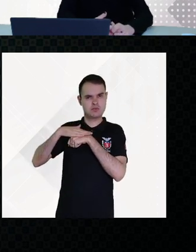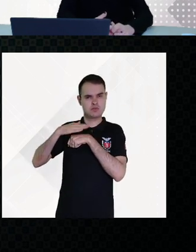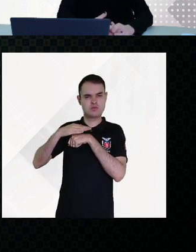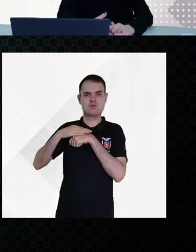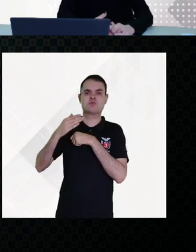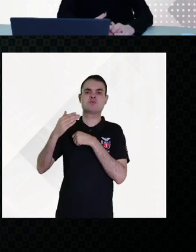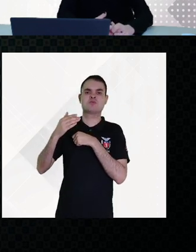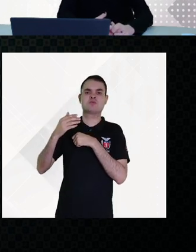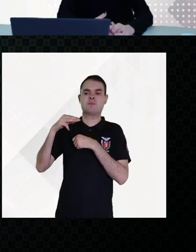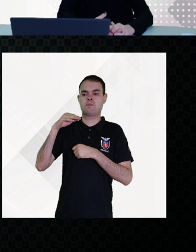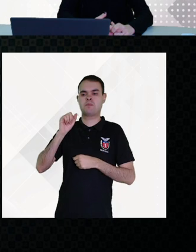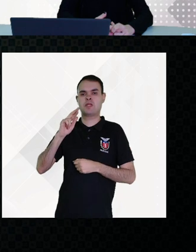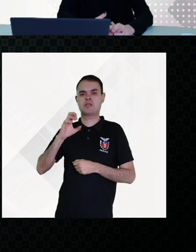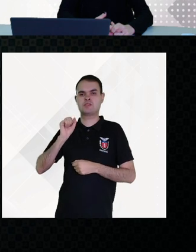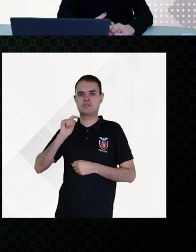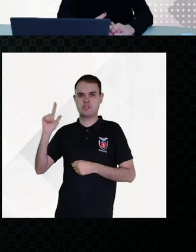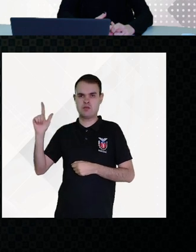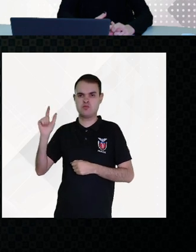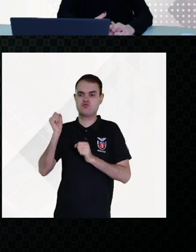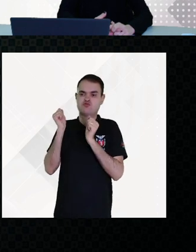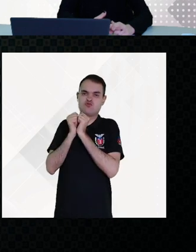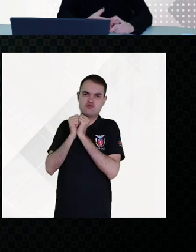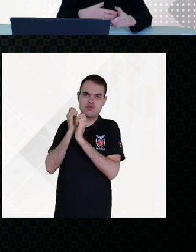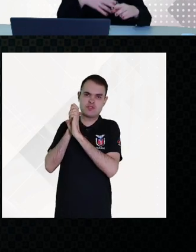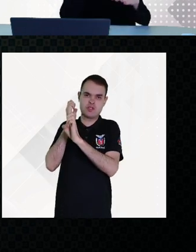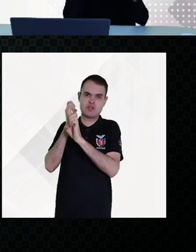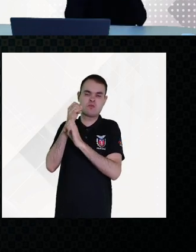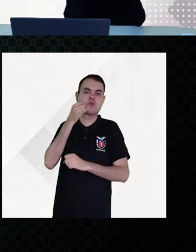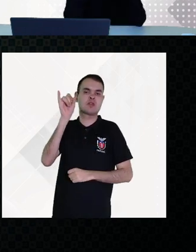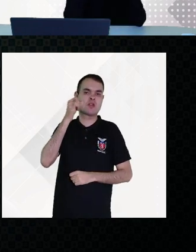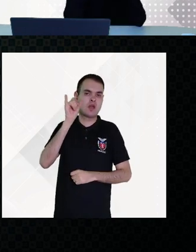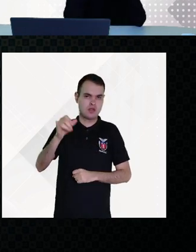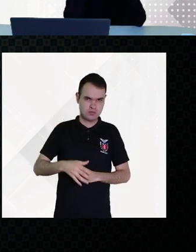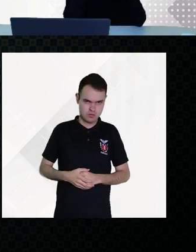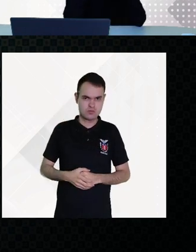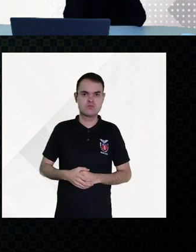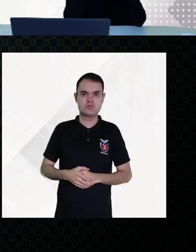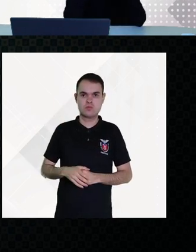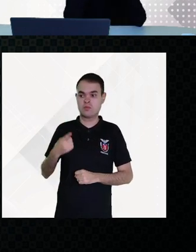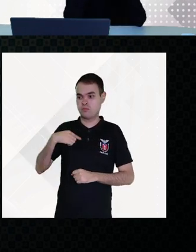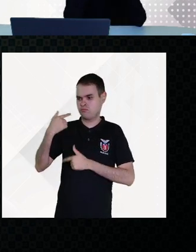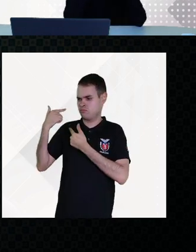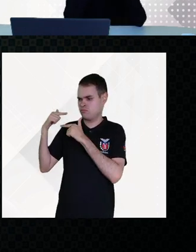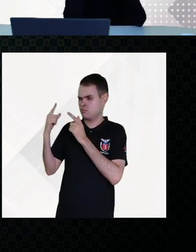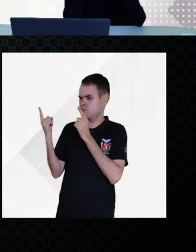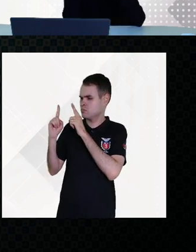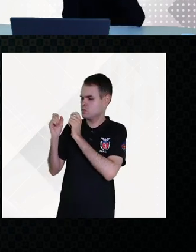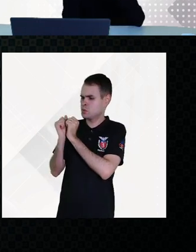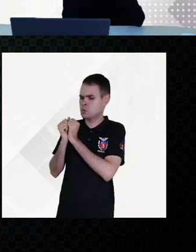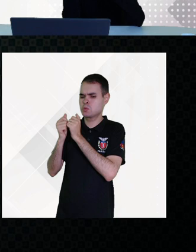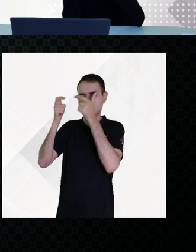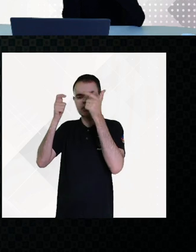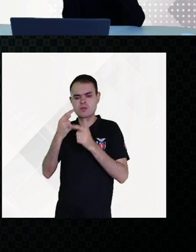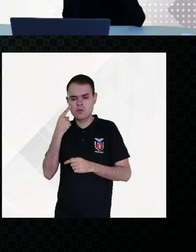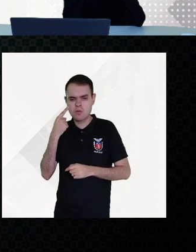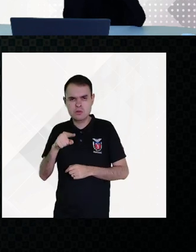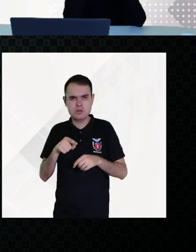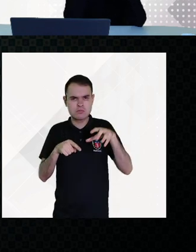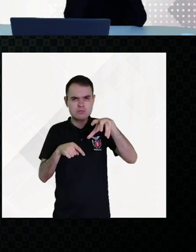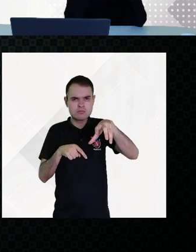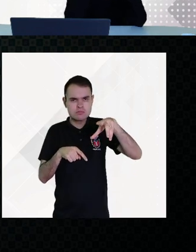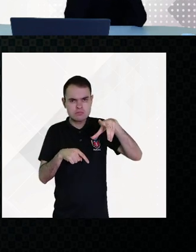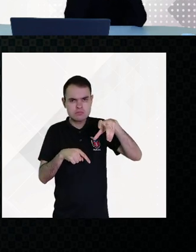Marçal com engenheiro elétrico, porque aí a gente achava dentro do mouse ou dentro